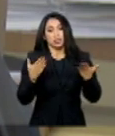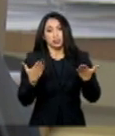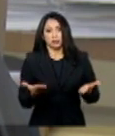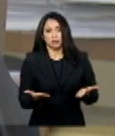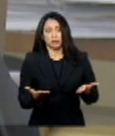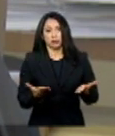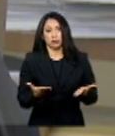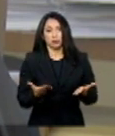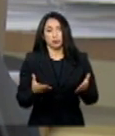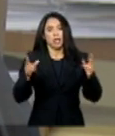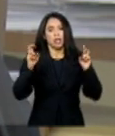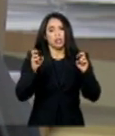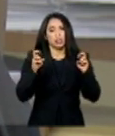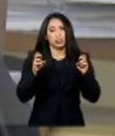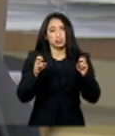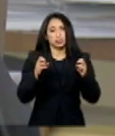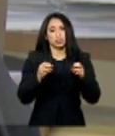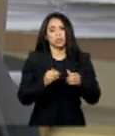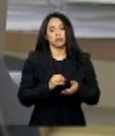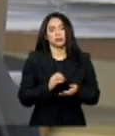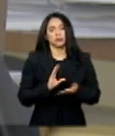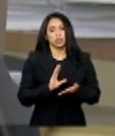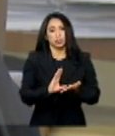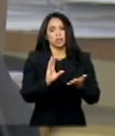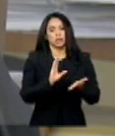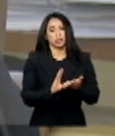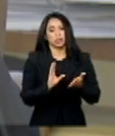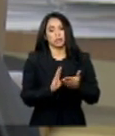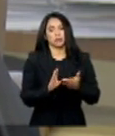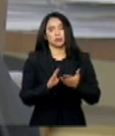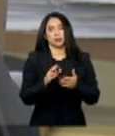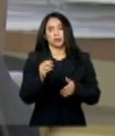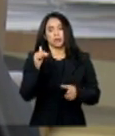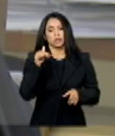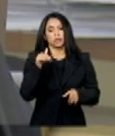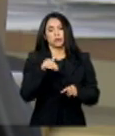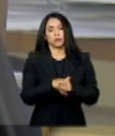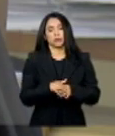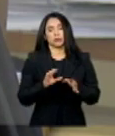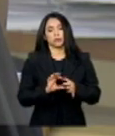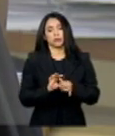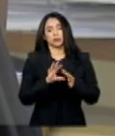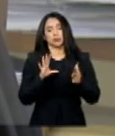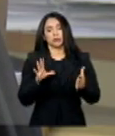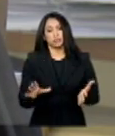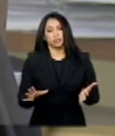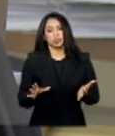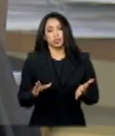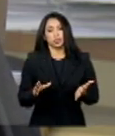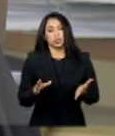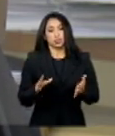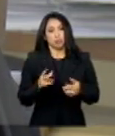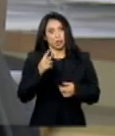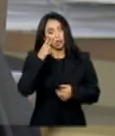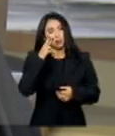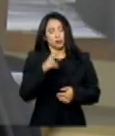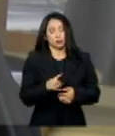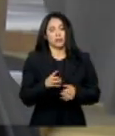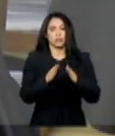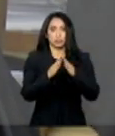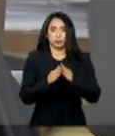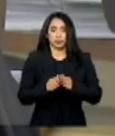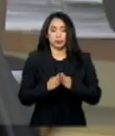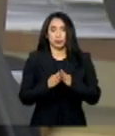contribuição positiva do presidente voto permito sugerir o encaminhamento da decisão deste tribunal é